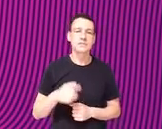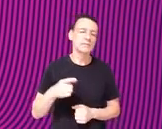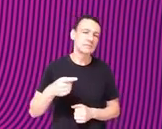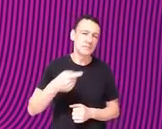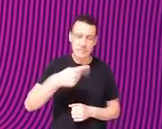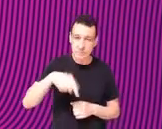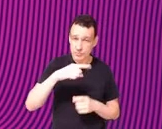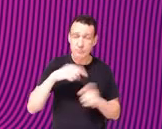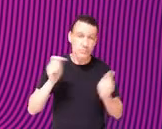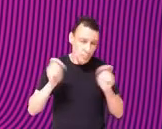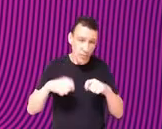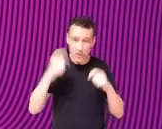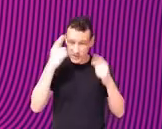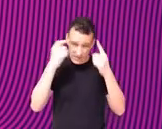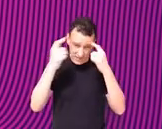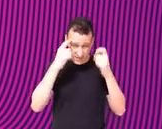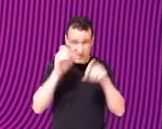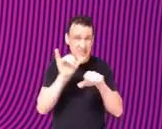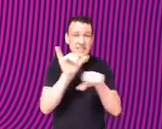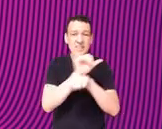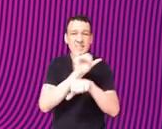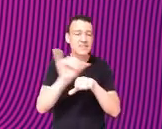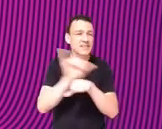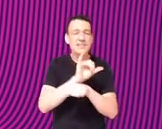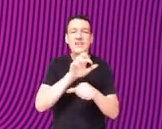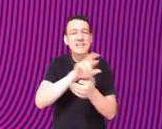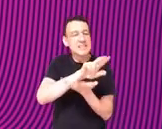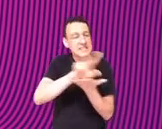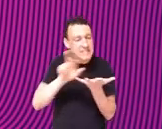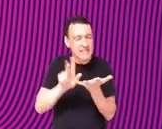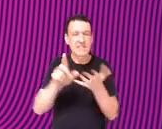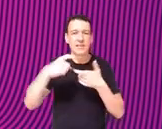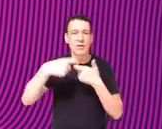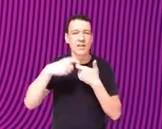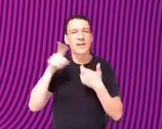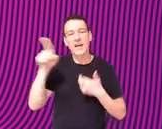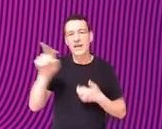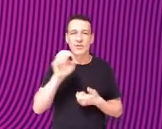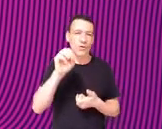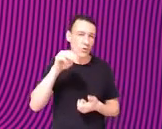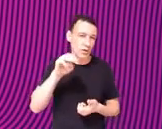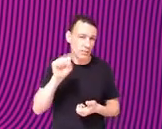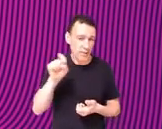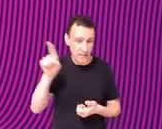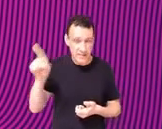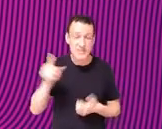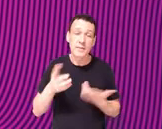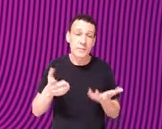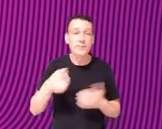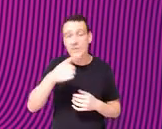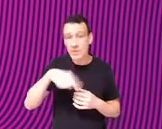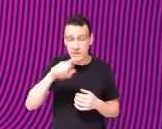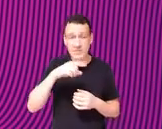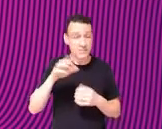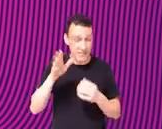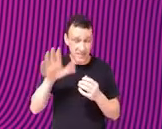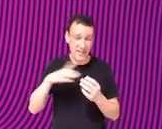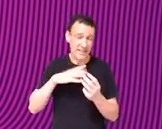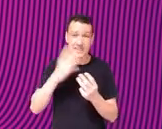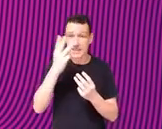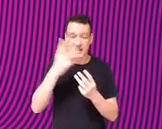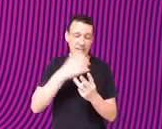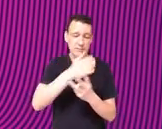a WHF com a OMS, e nós atuamos em 3 vertentes principais: